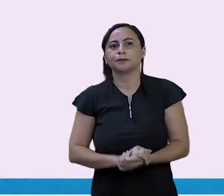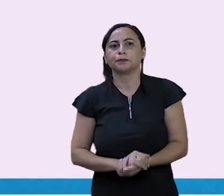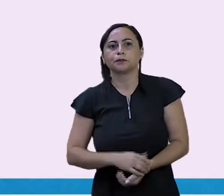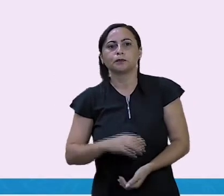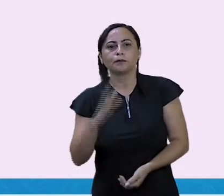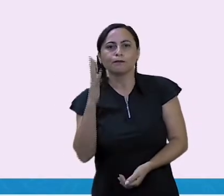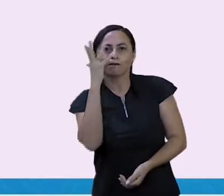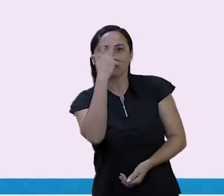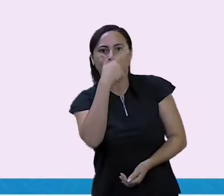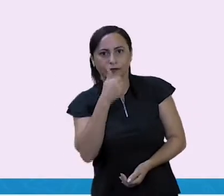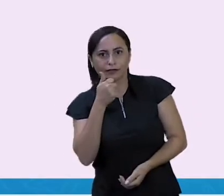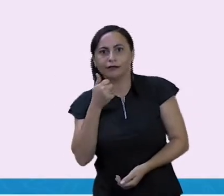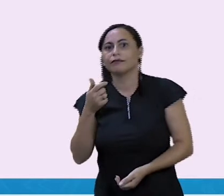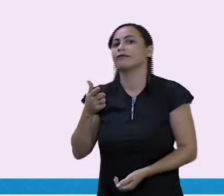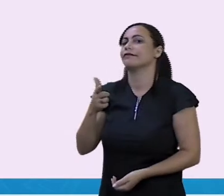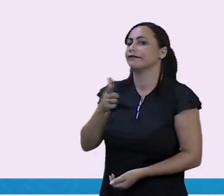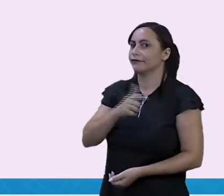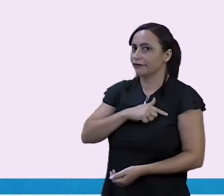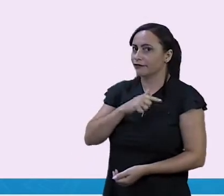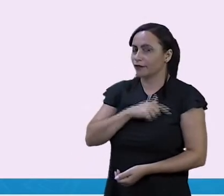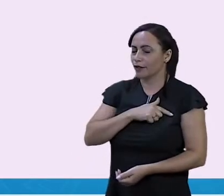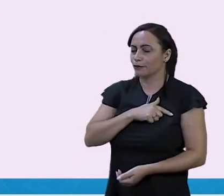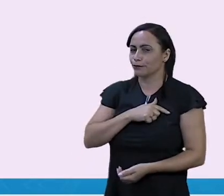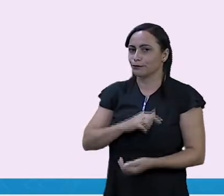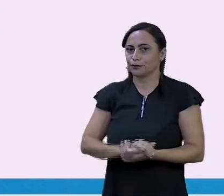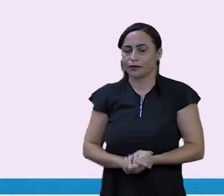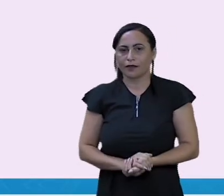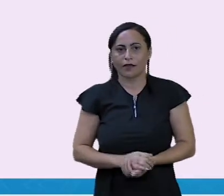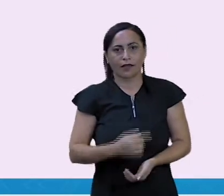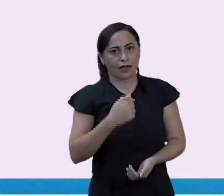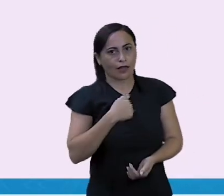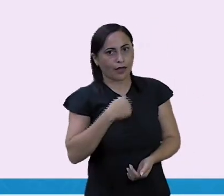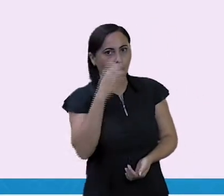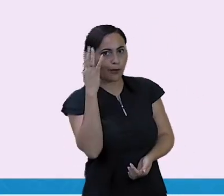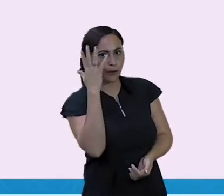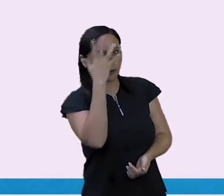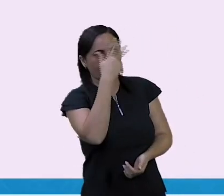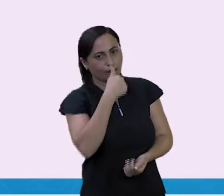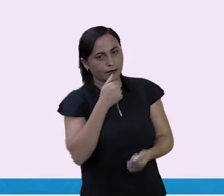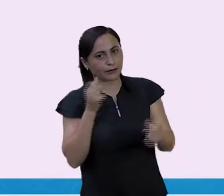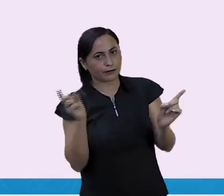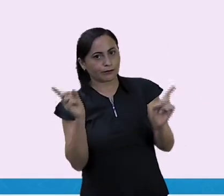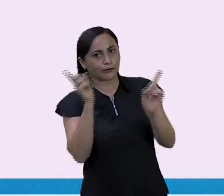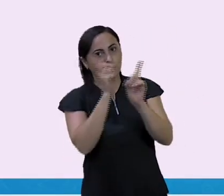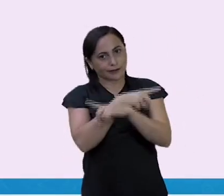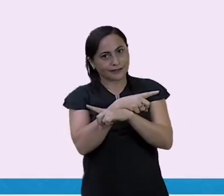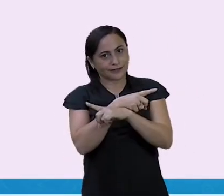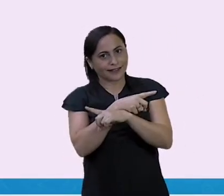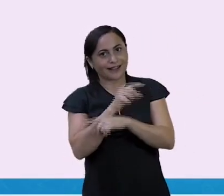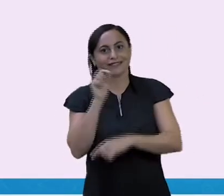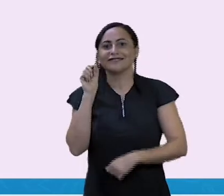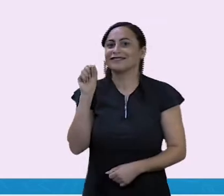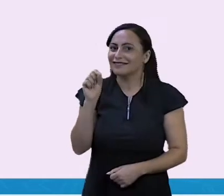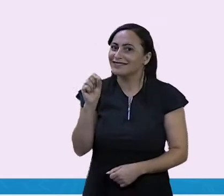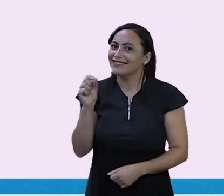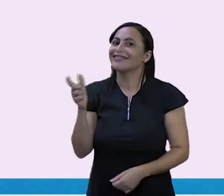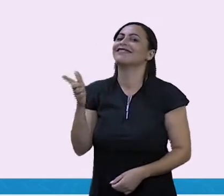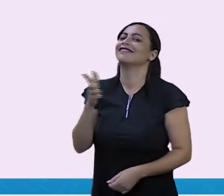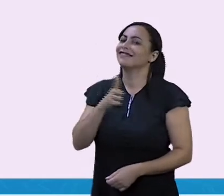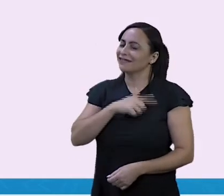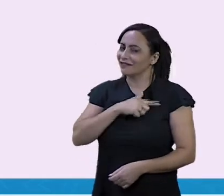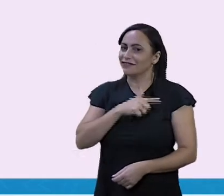bonito, feio. Se eu sou bonito, o contrário disso, eu não posso continuar bonito. Eu tenho que